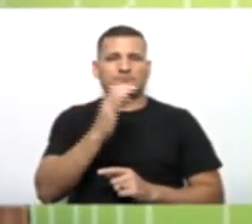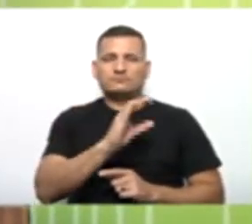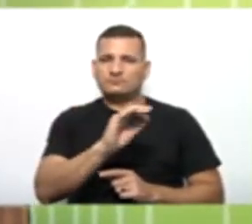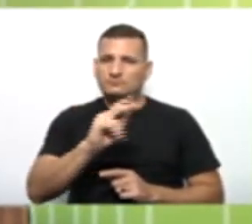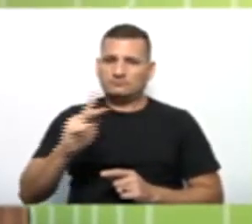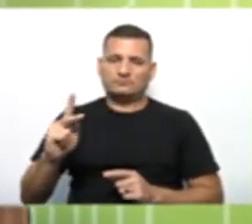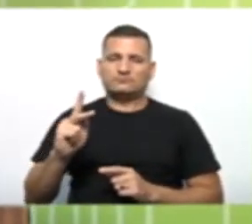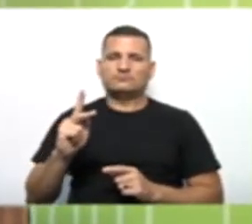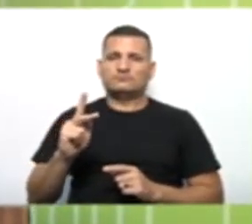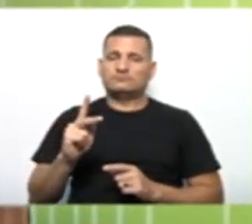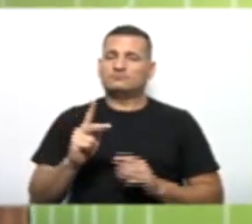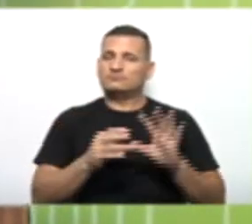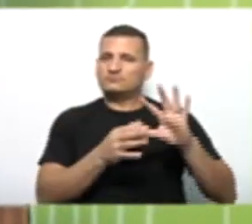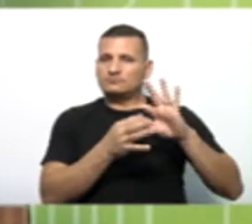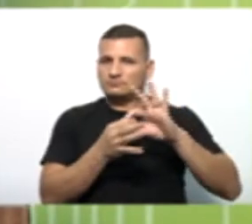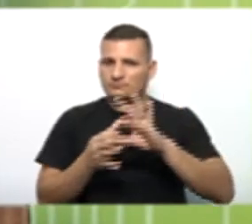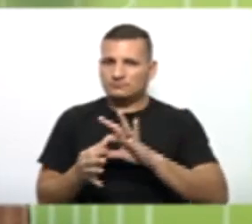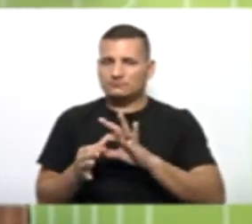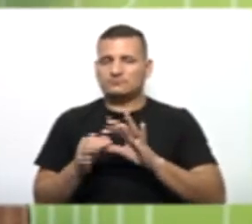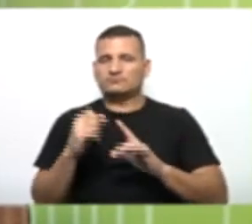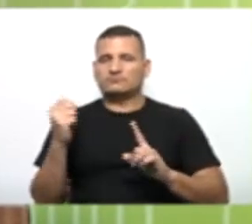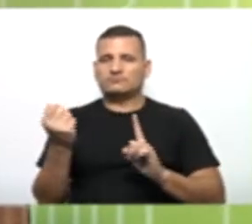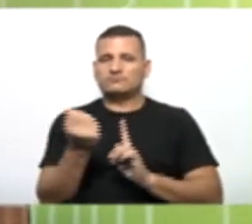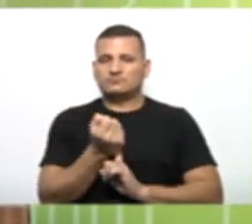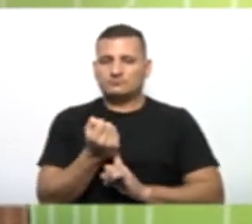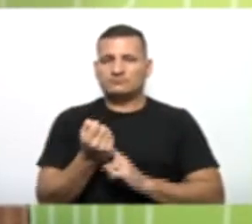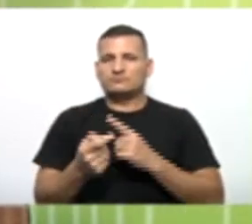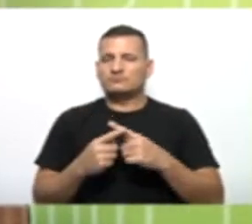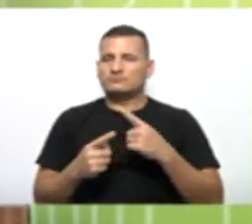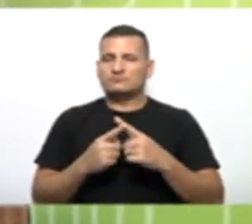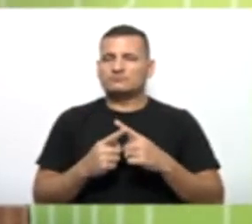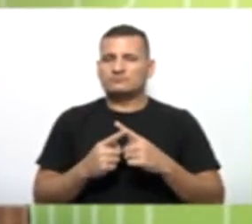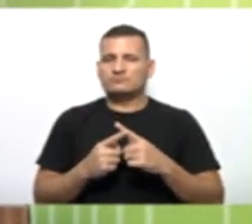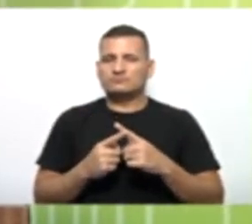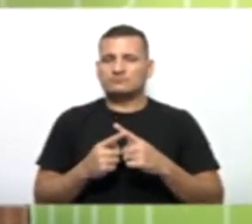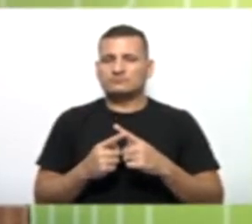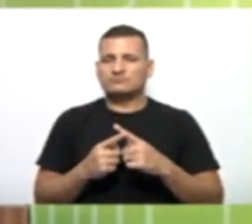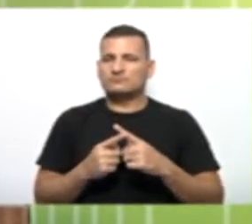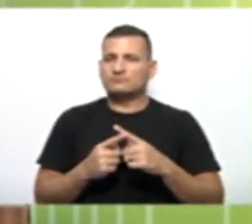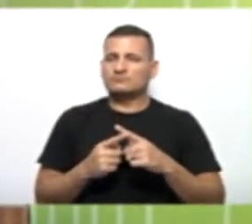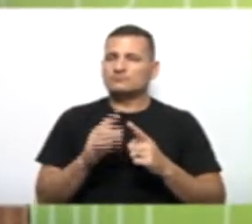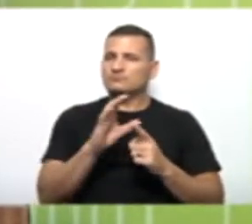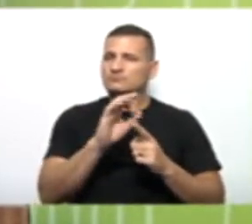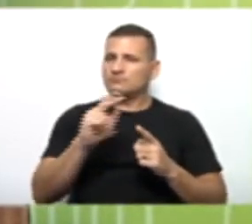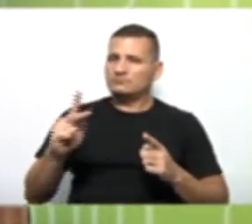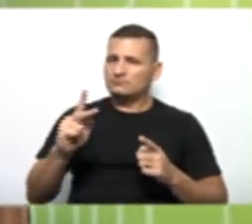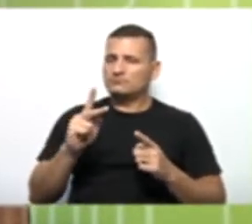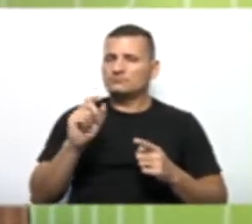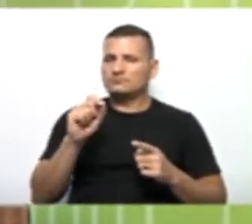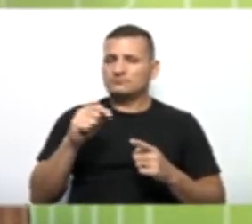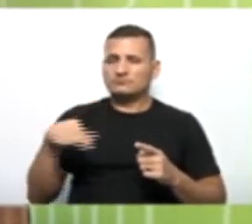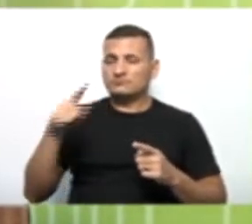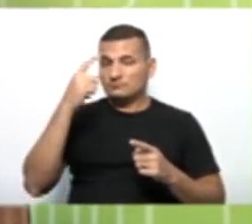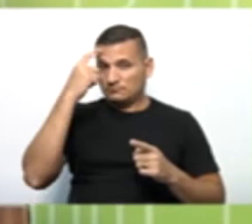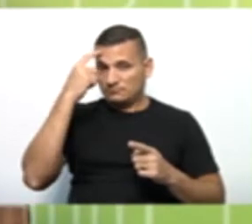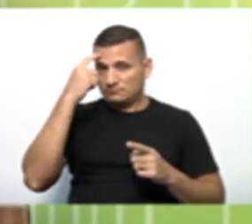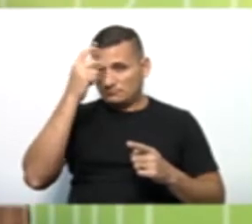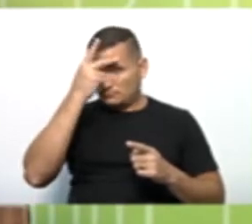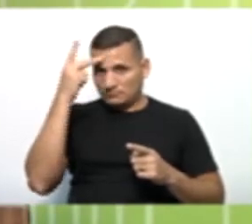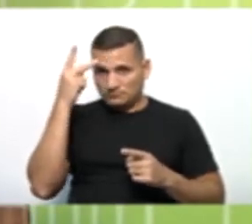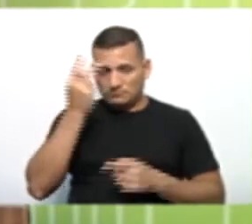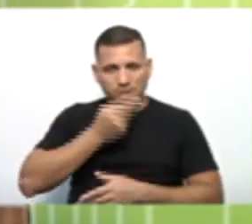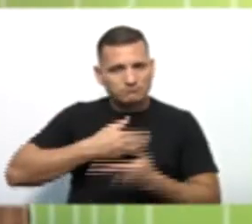cooperativas nesse contexto social porque elas fazem com que as pessoas pensem coletivamente e não pensem